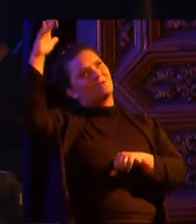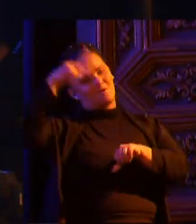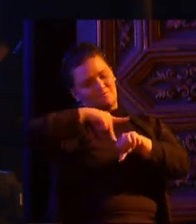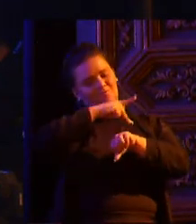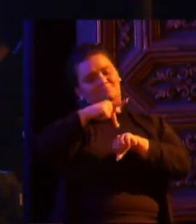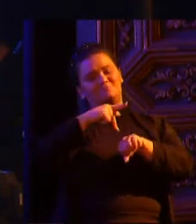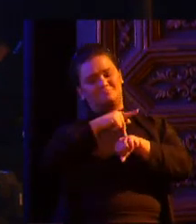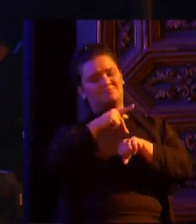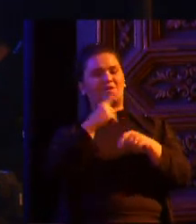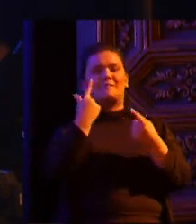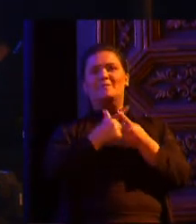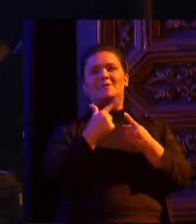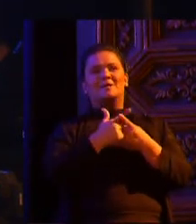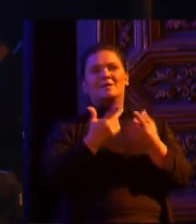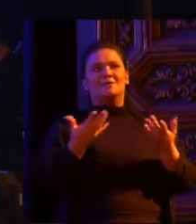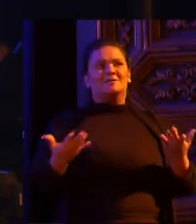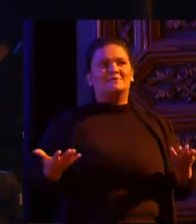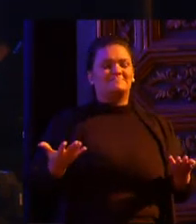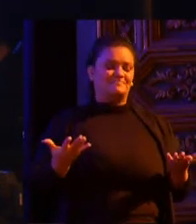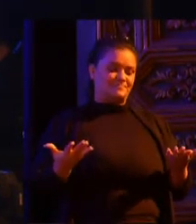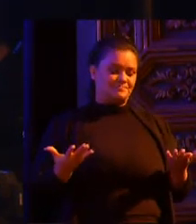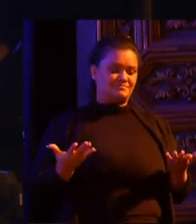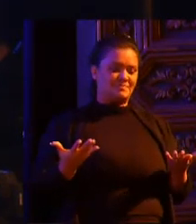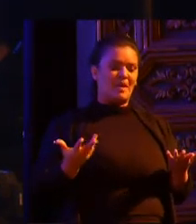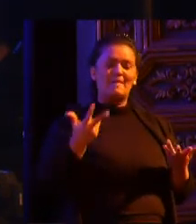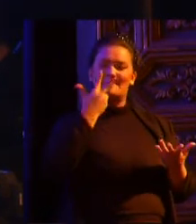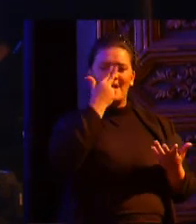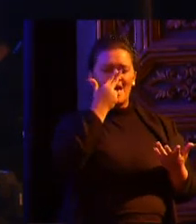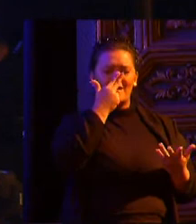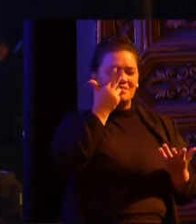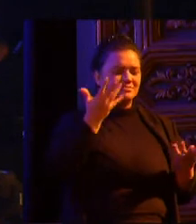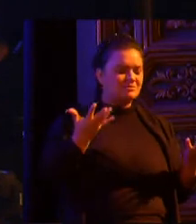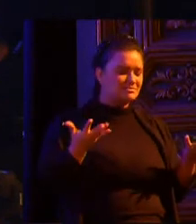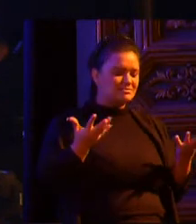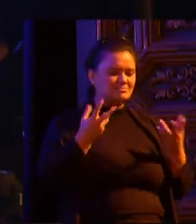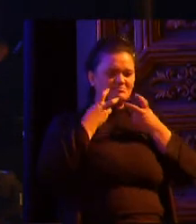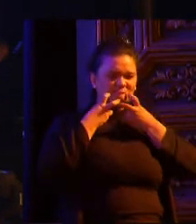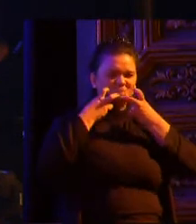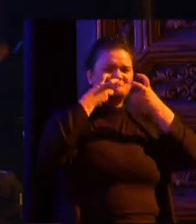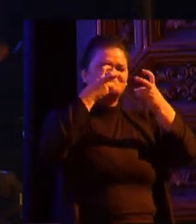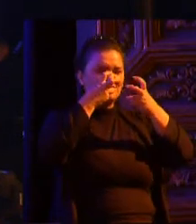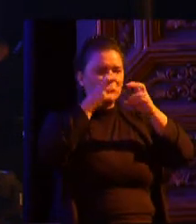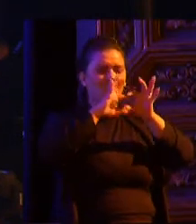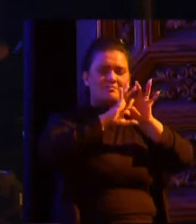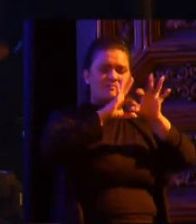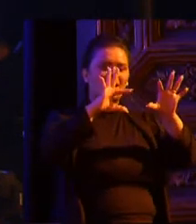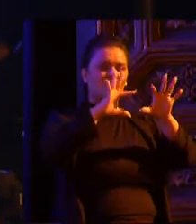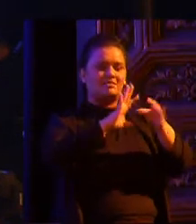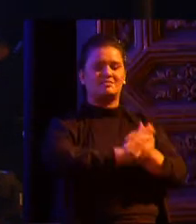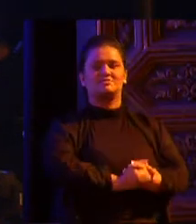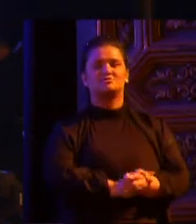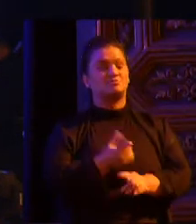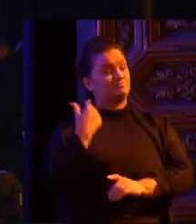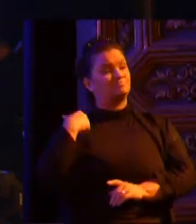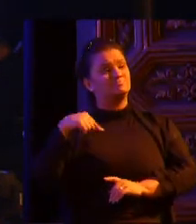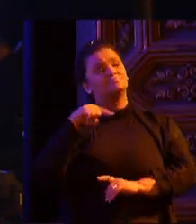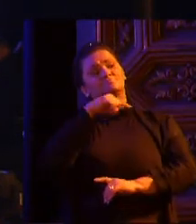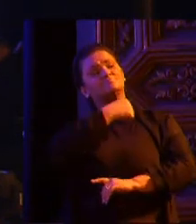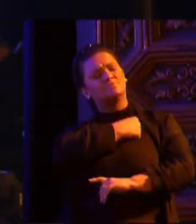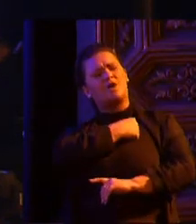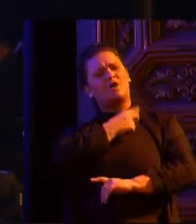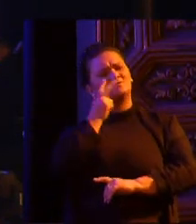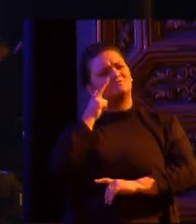Eu sonhei porque é como se fosse um grito de emancipação. A gente vê